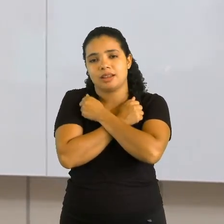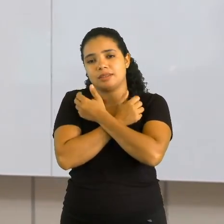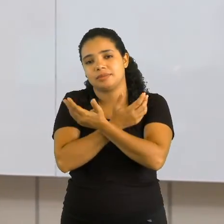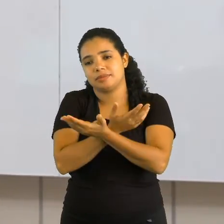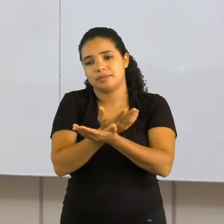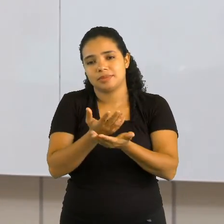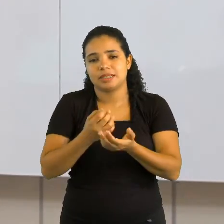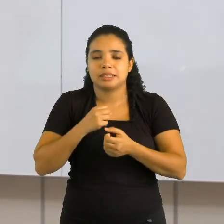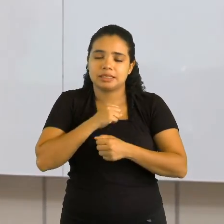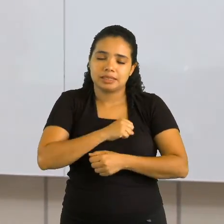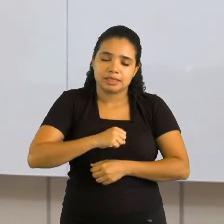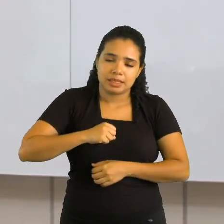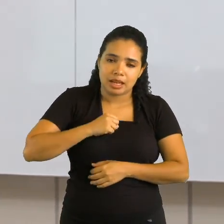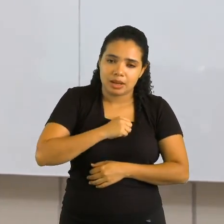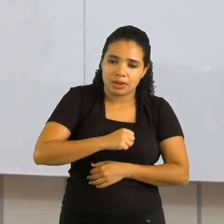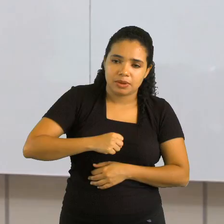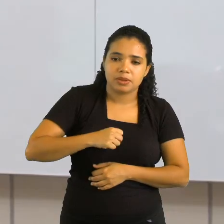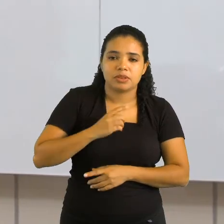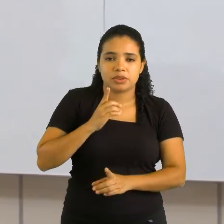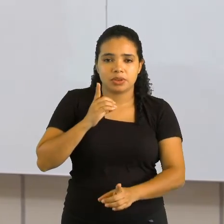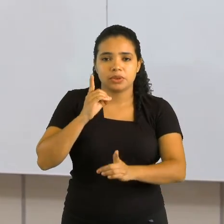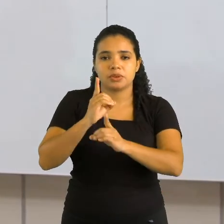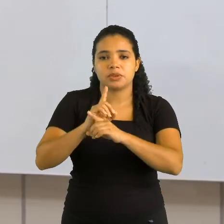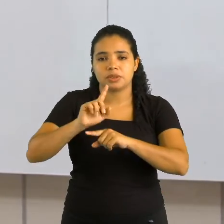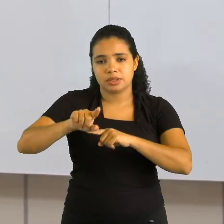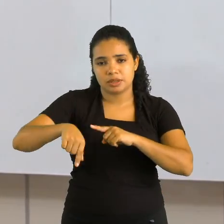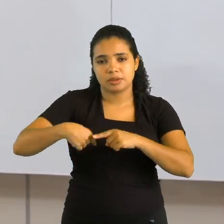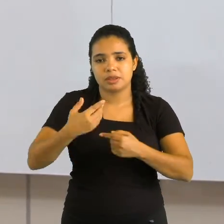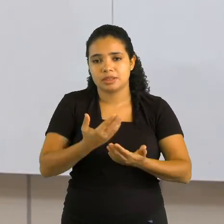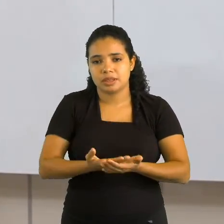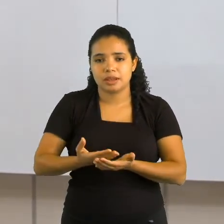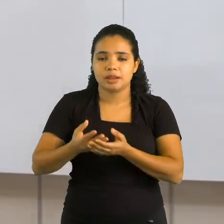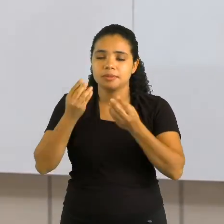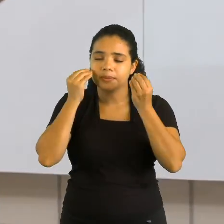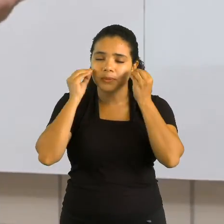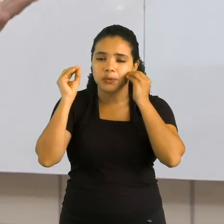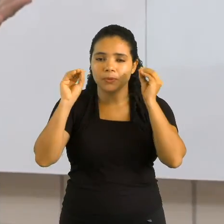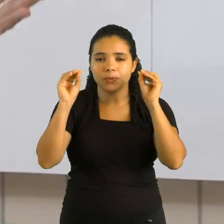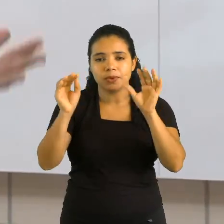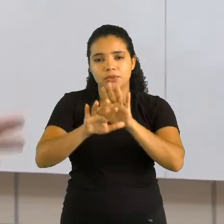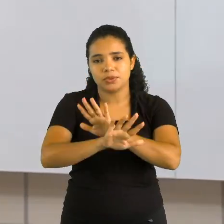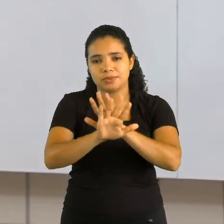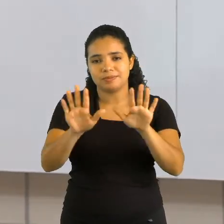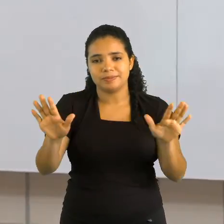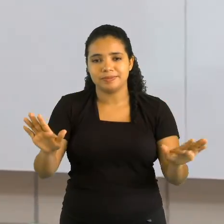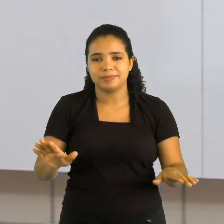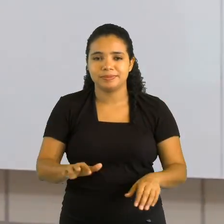Estou com saudade e nós vamos nos ver na próxima aula. Um beijo a todos!